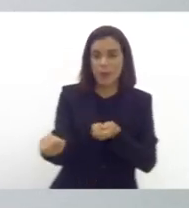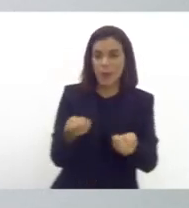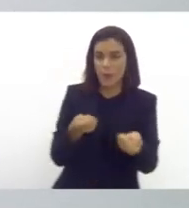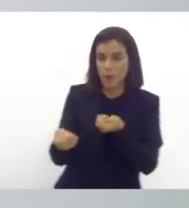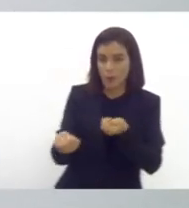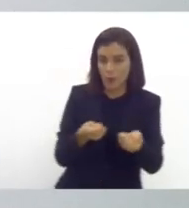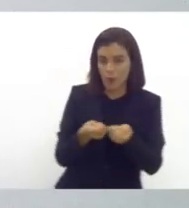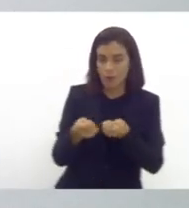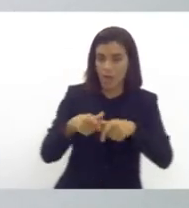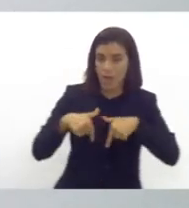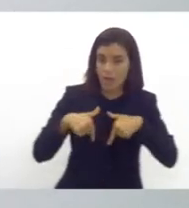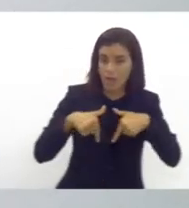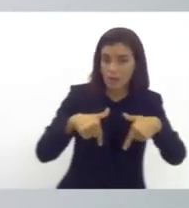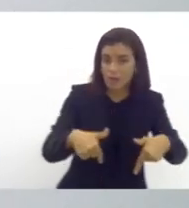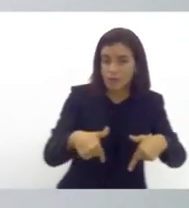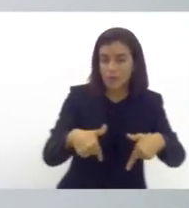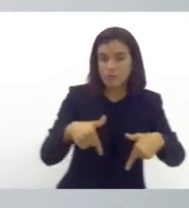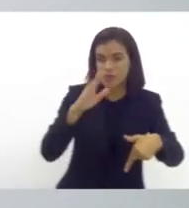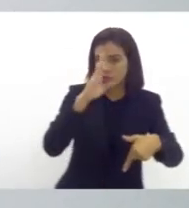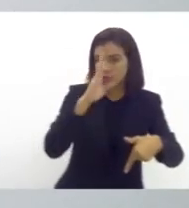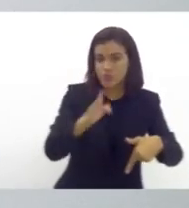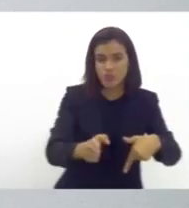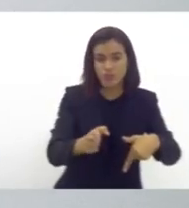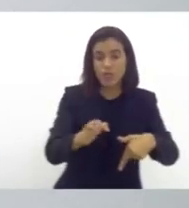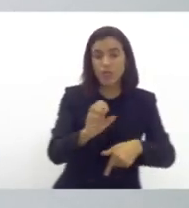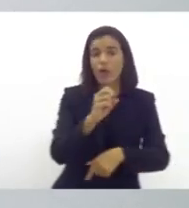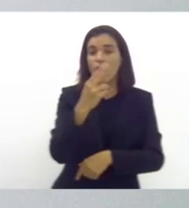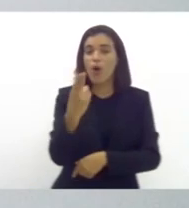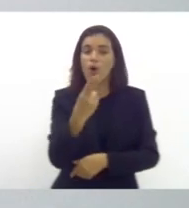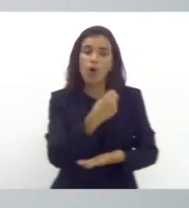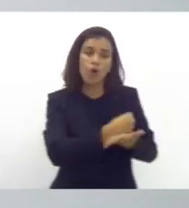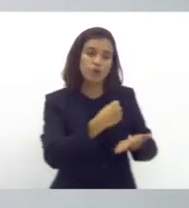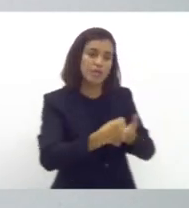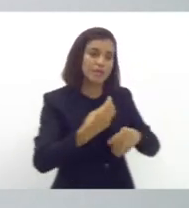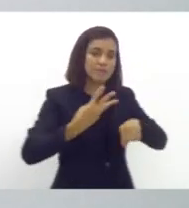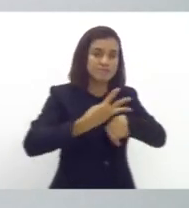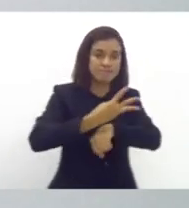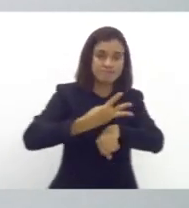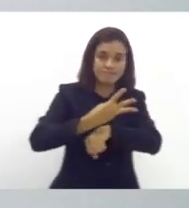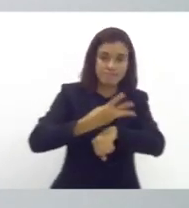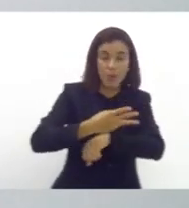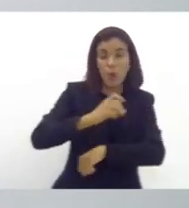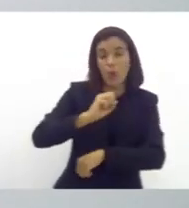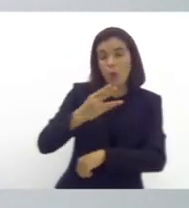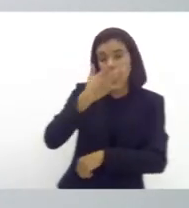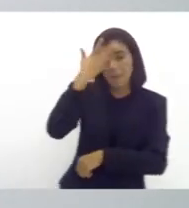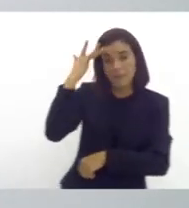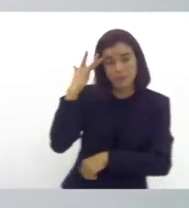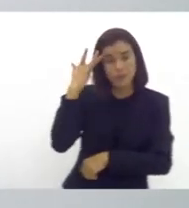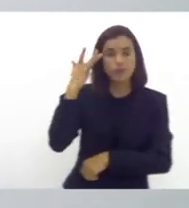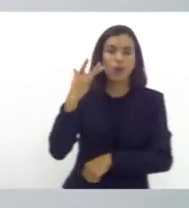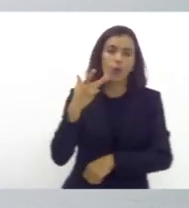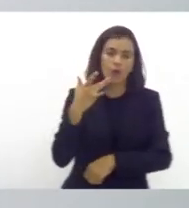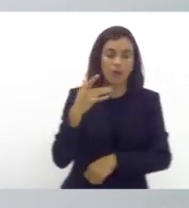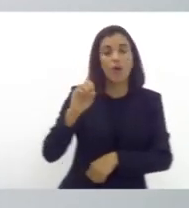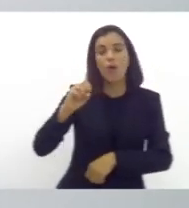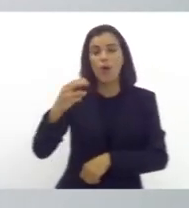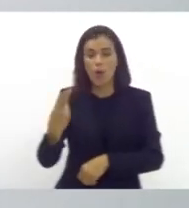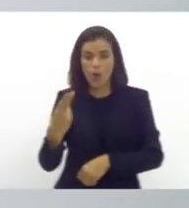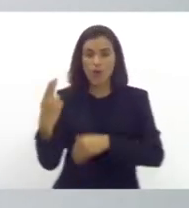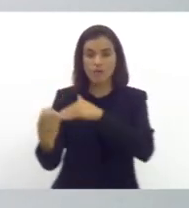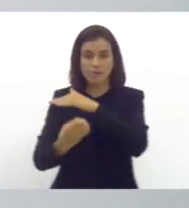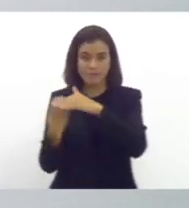devendo sua execução ser feita diretamente ou através de terceiros e também por pessoa física ou jurídica do direito privado